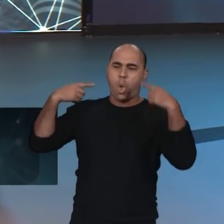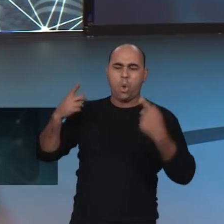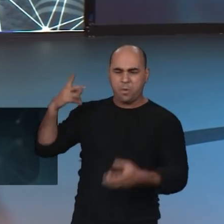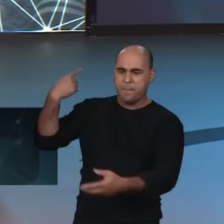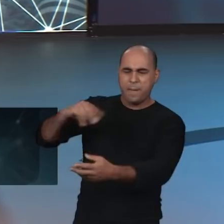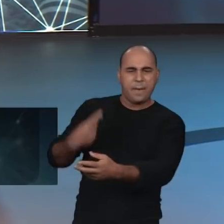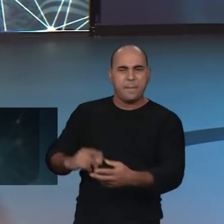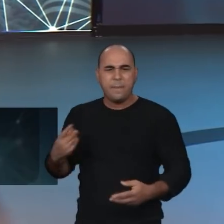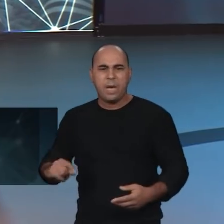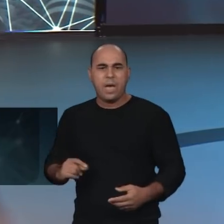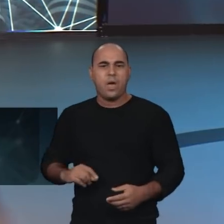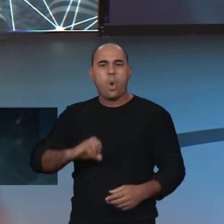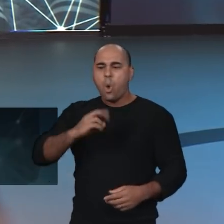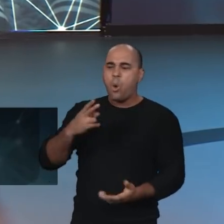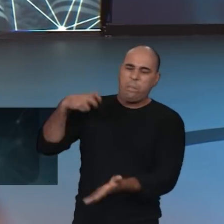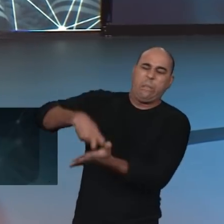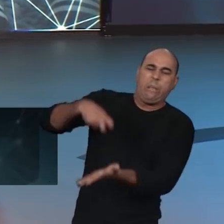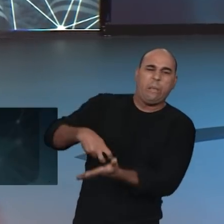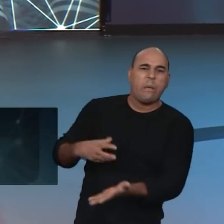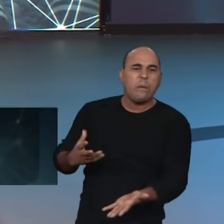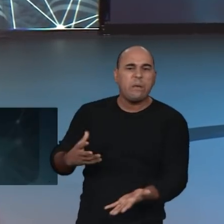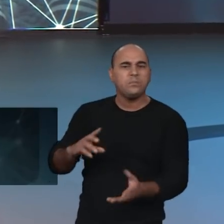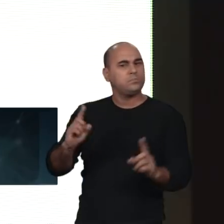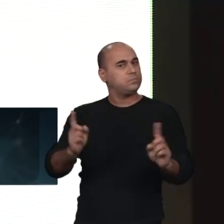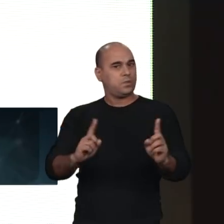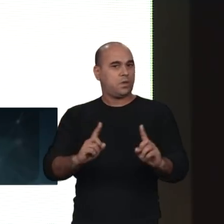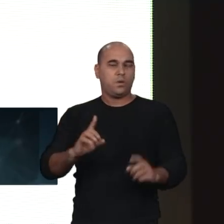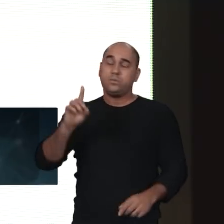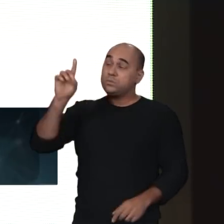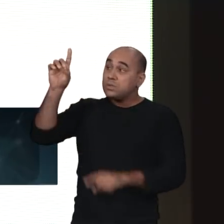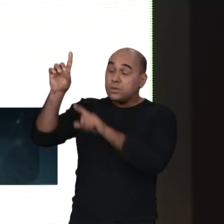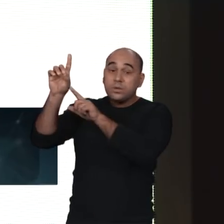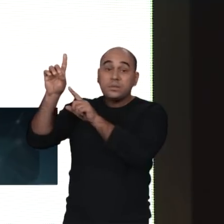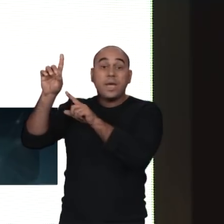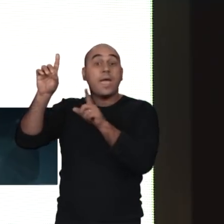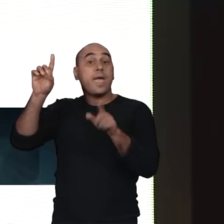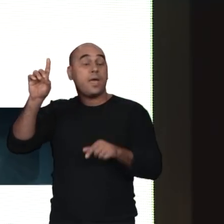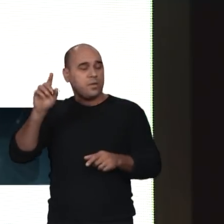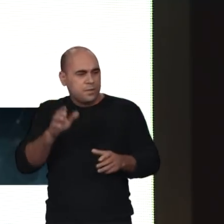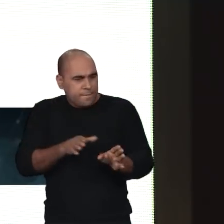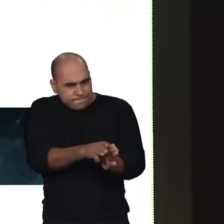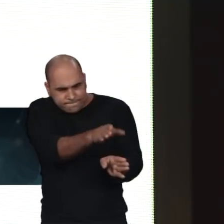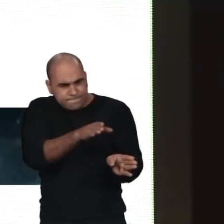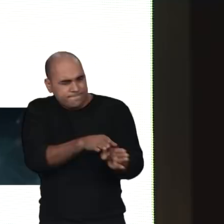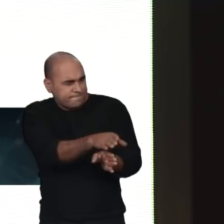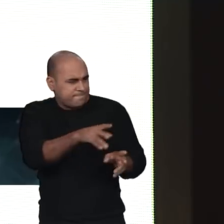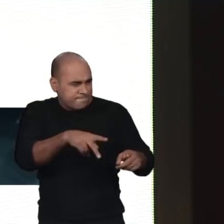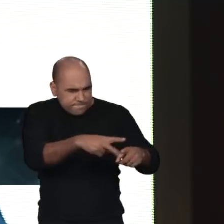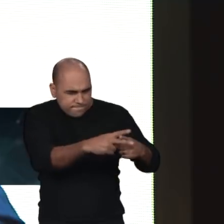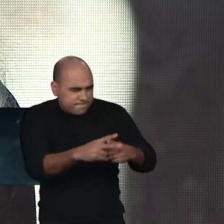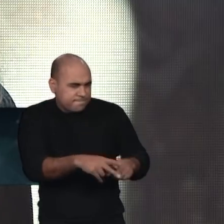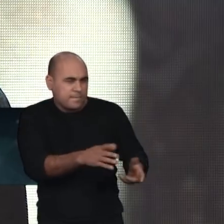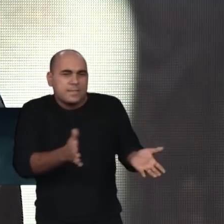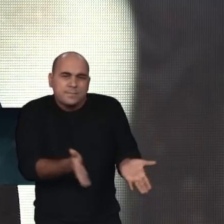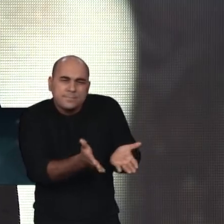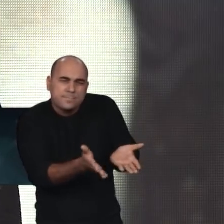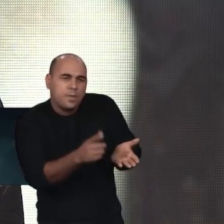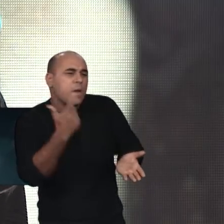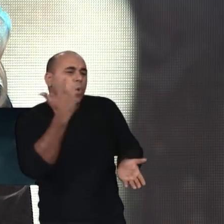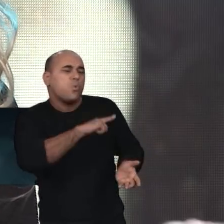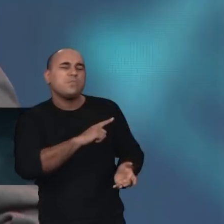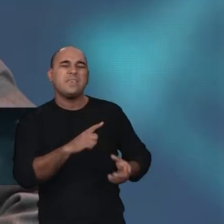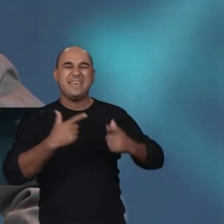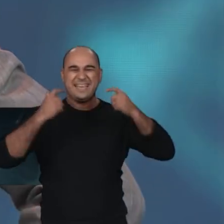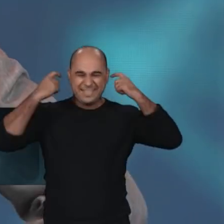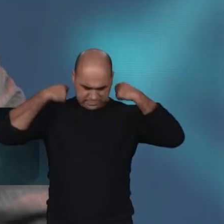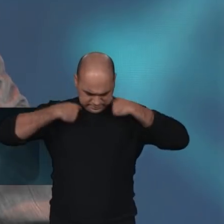causa de um capricho. Não. Deus me disciplina como um treinador que quer que eu ganhe a medalha no final. Bom, essa pergunta que eu fiz agora